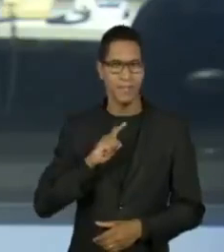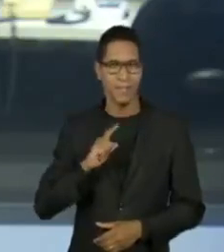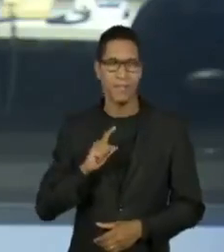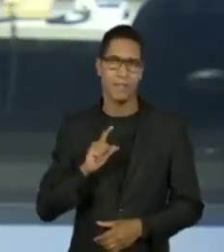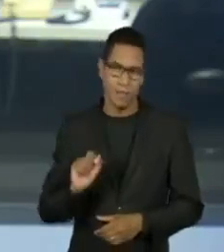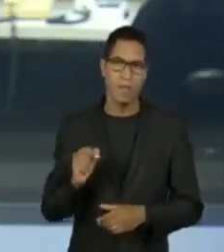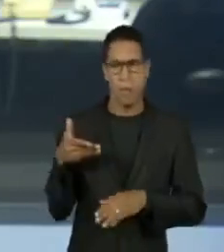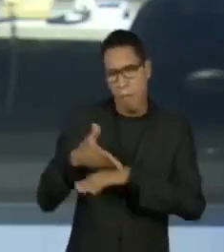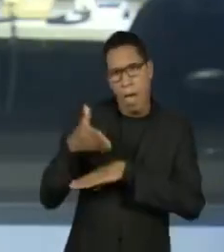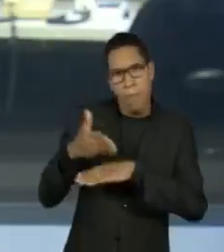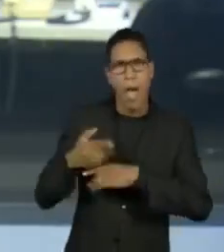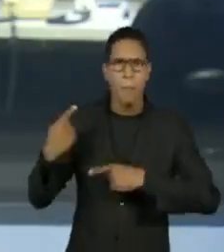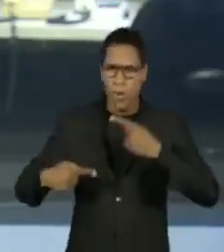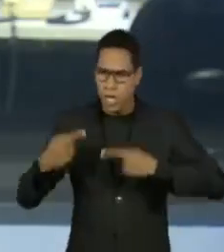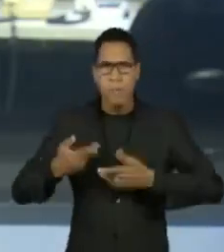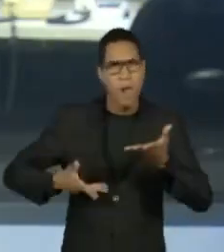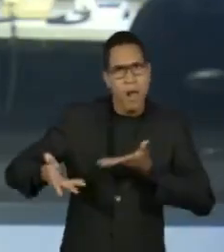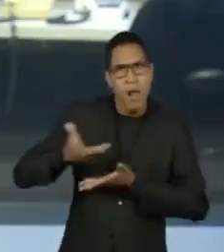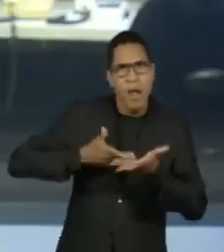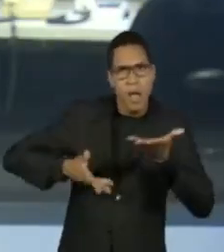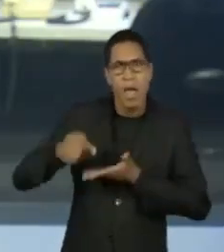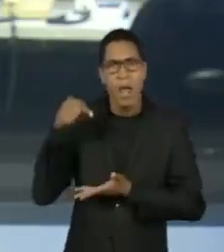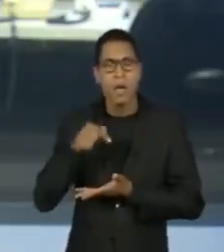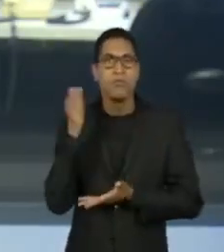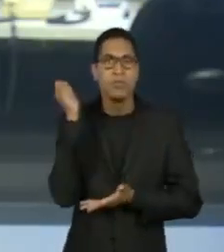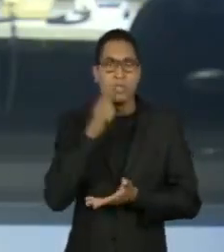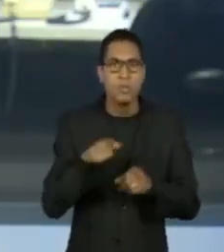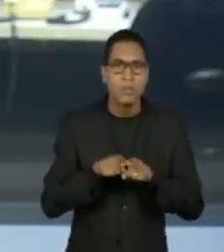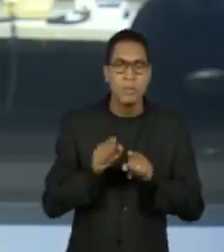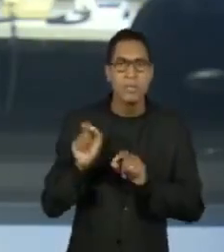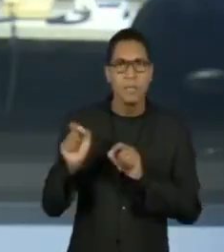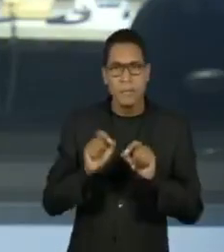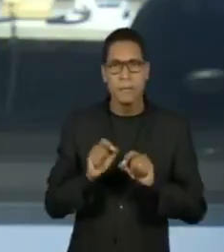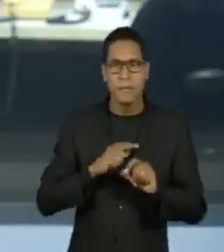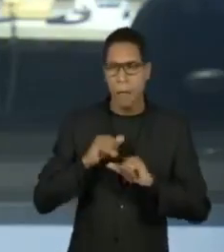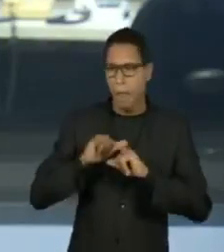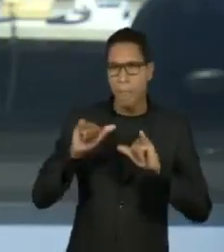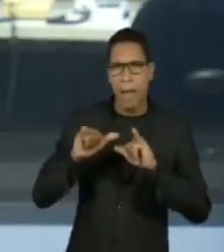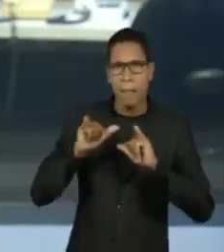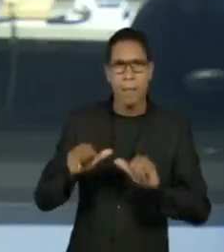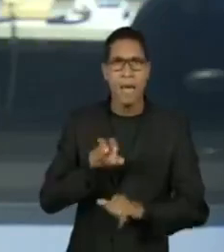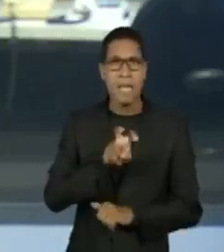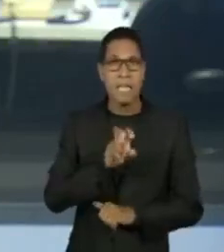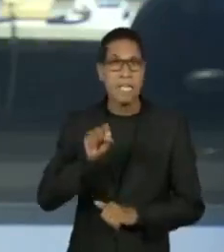vida política, né, como deputada, e conseguiu fazer com que 500 mil